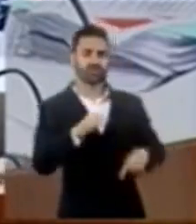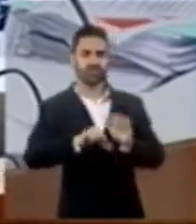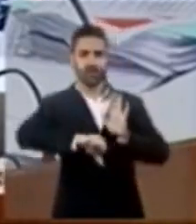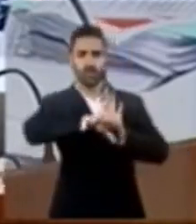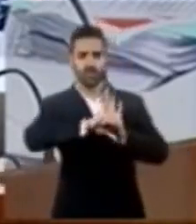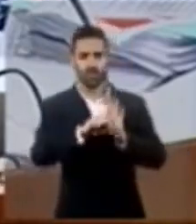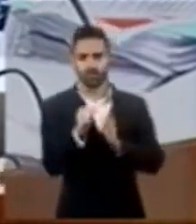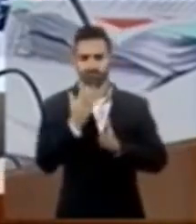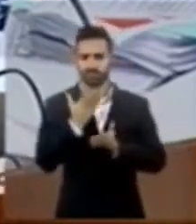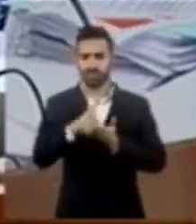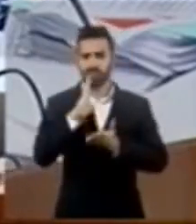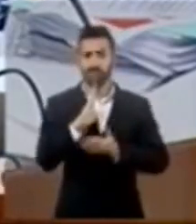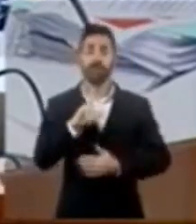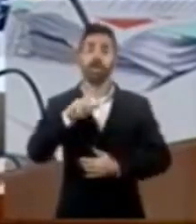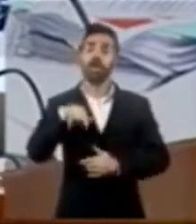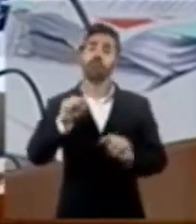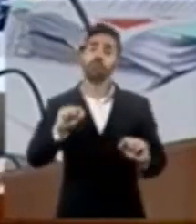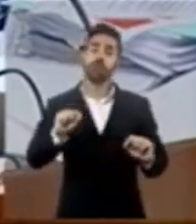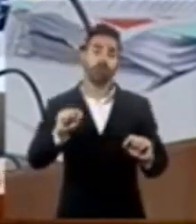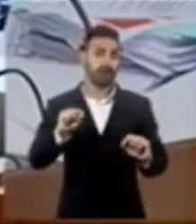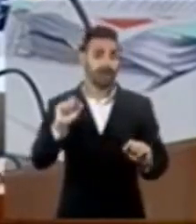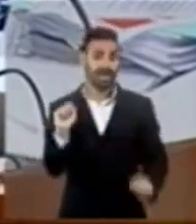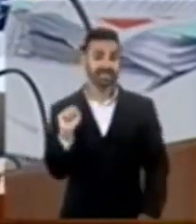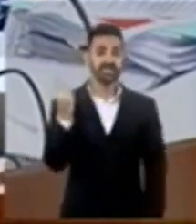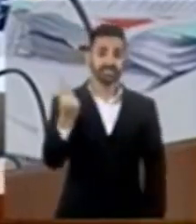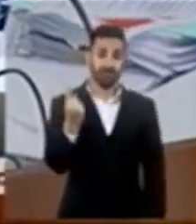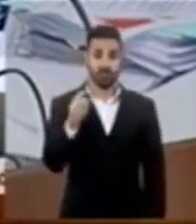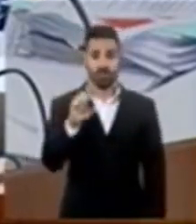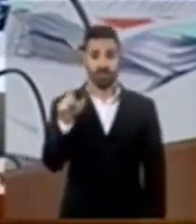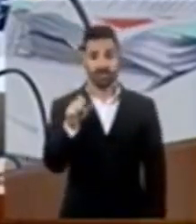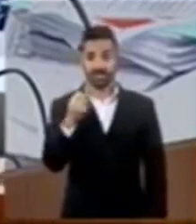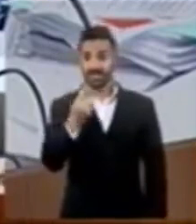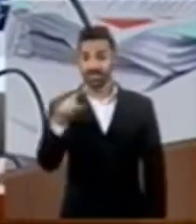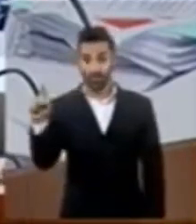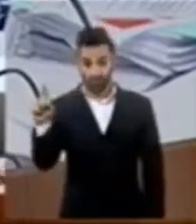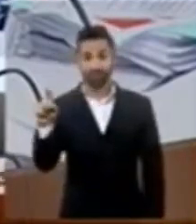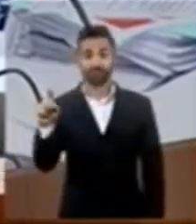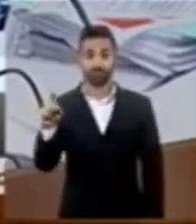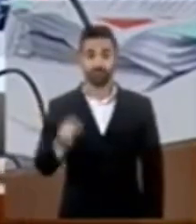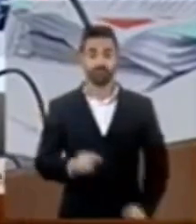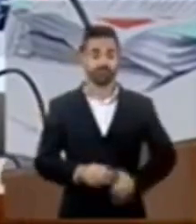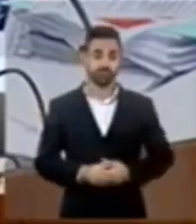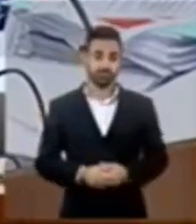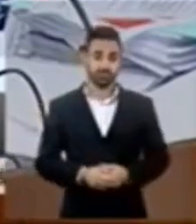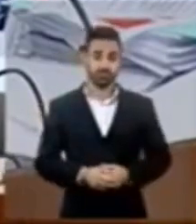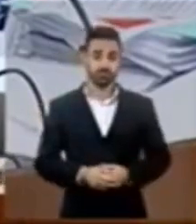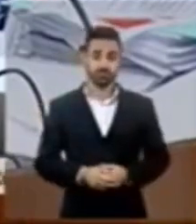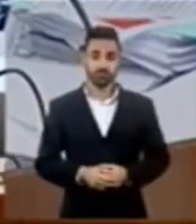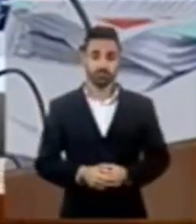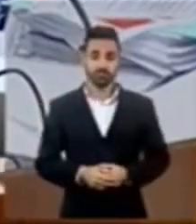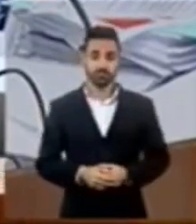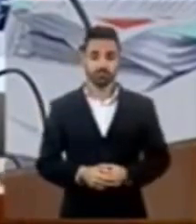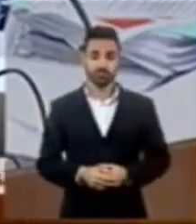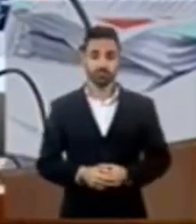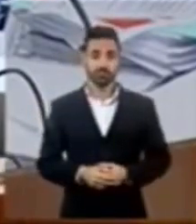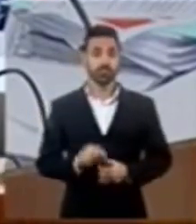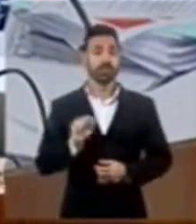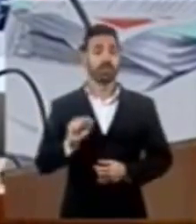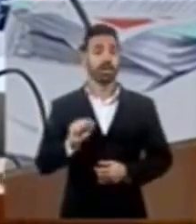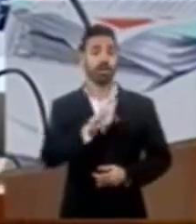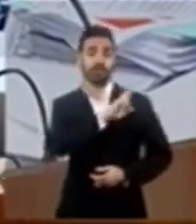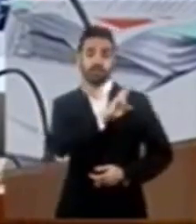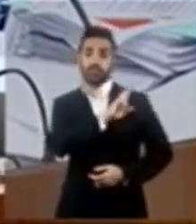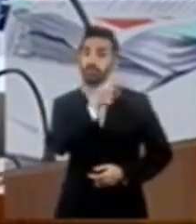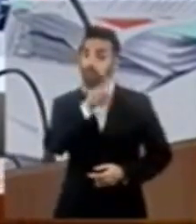um mecanismo de exceção contra o que aquele que tem competência, o presidente da